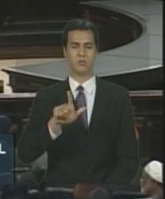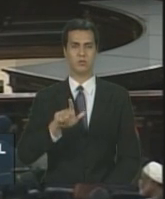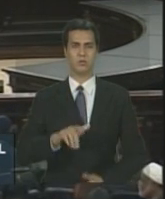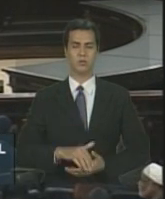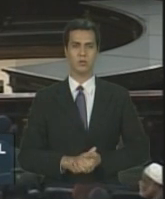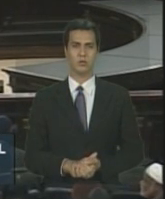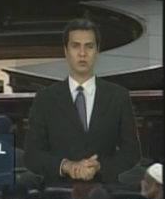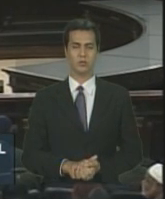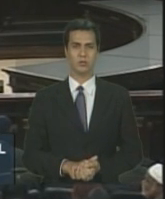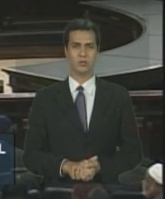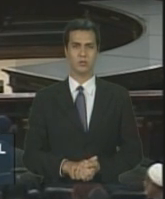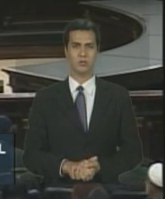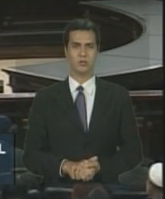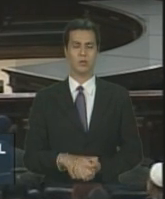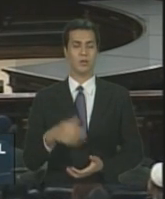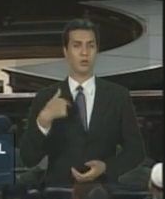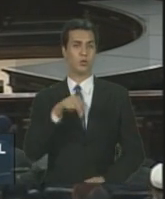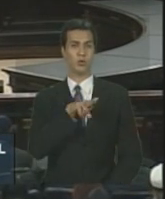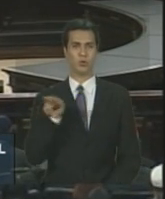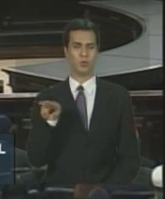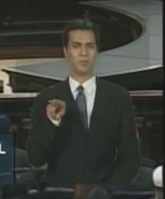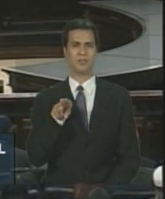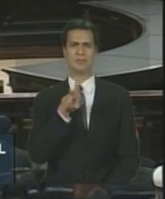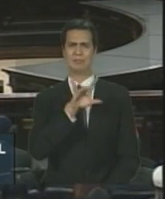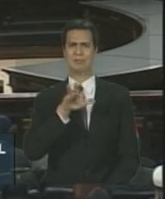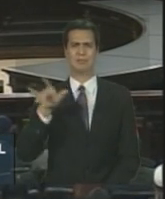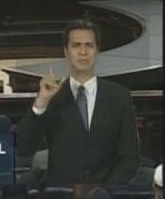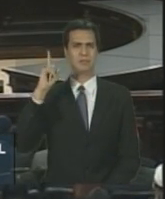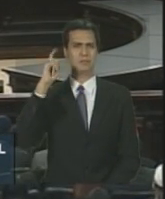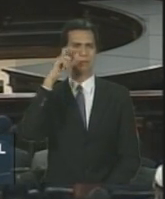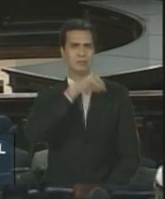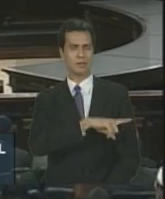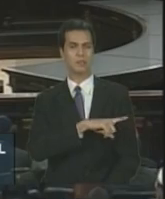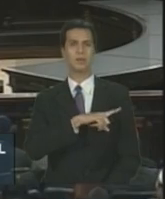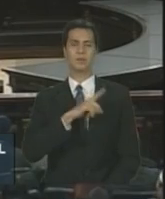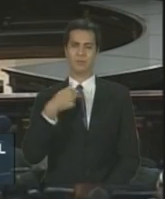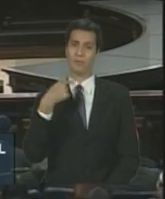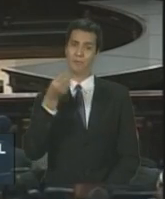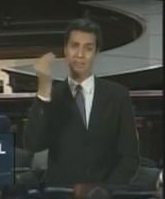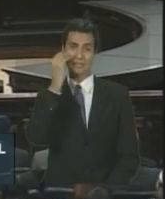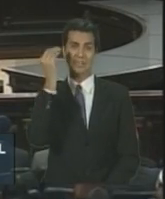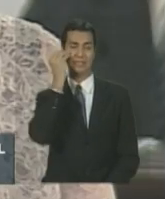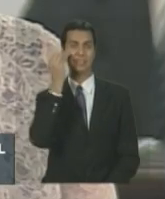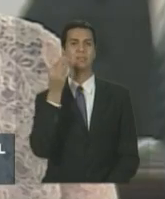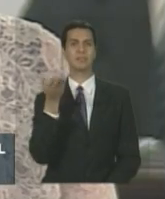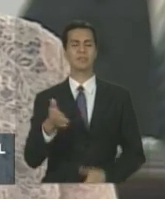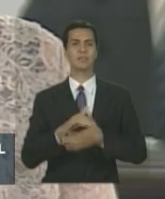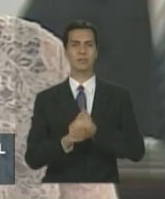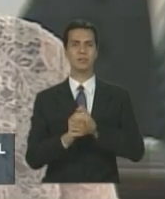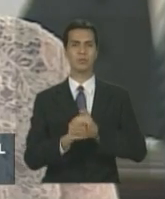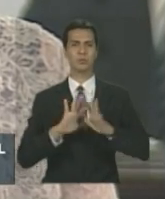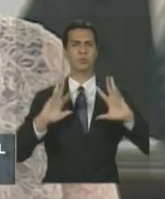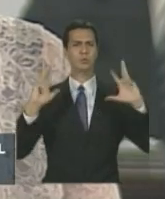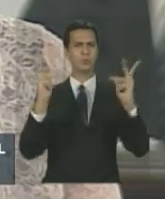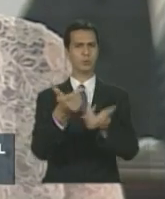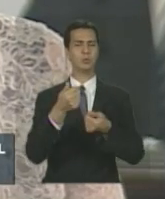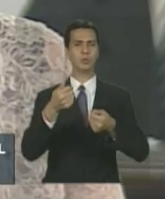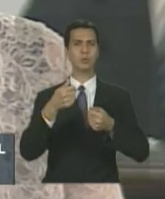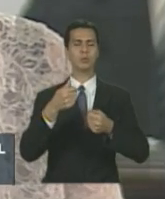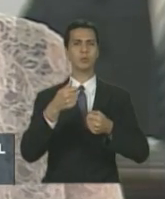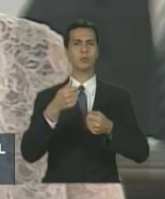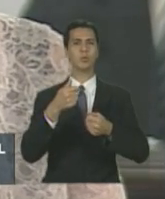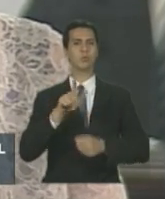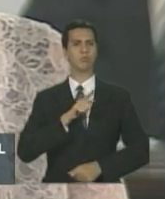Bom, vou tentar, Olizelvski, por intermédio de quem cumprimento todos os rabinos